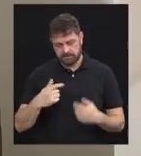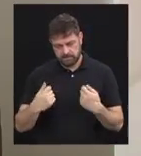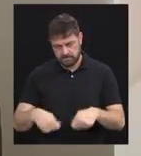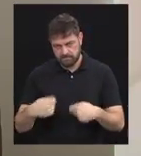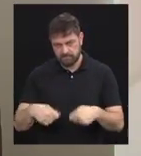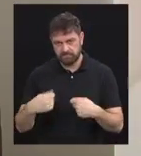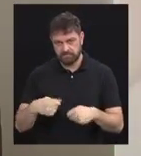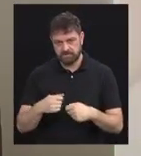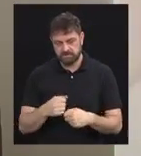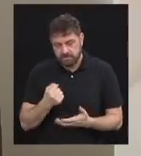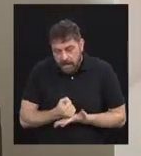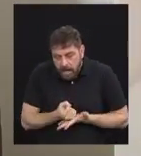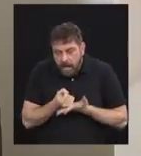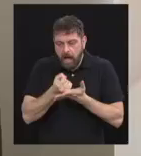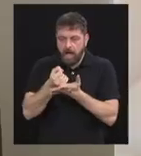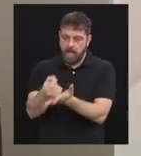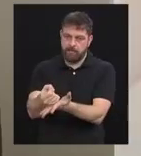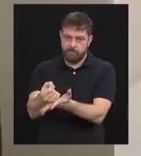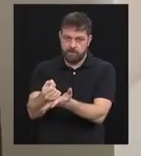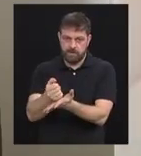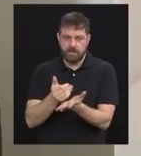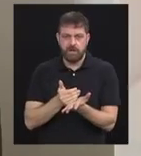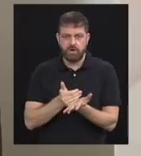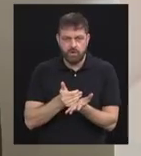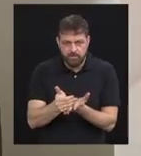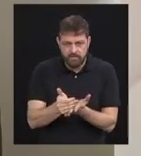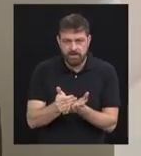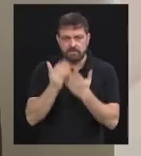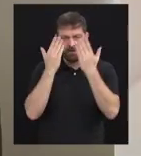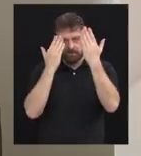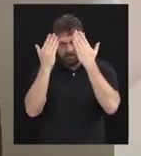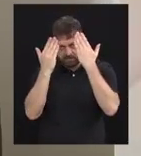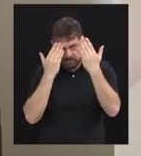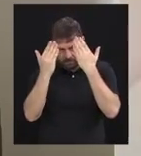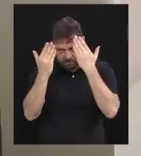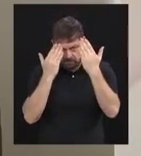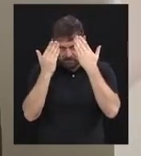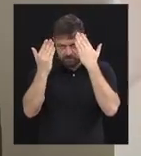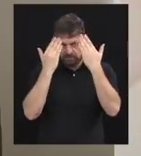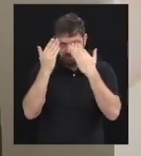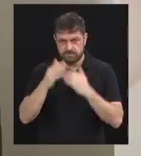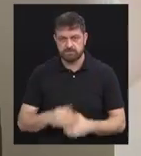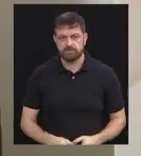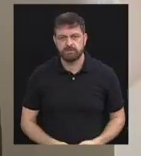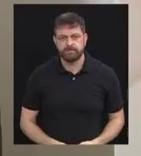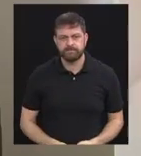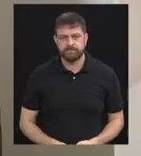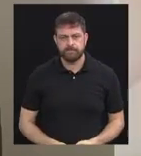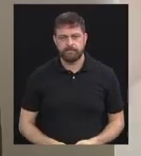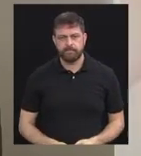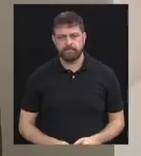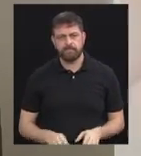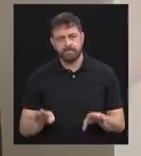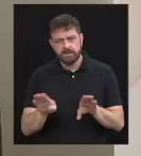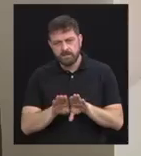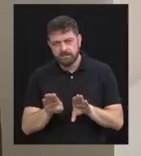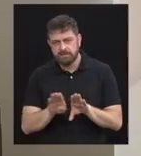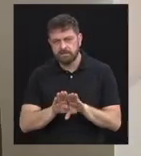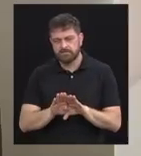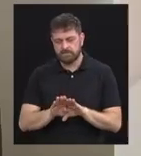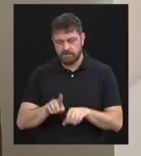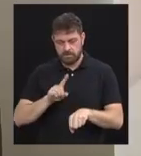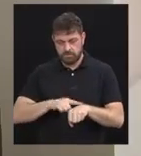o tratamento de suporte, que começa com a psicologia, a oncopsicologia, também